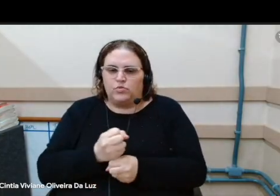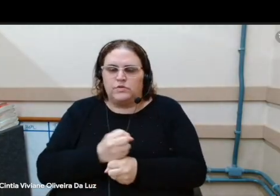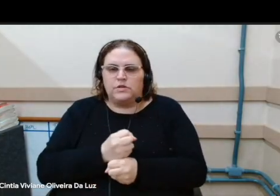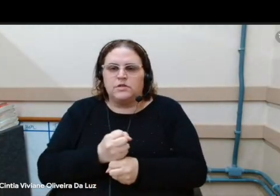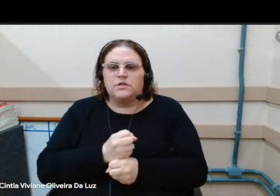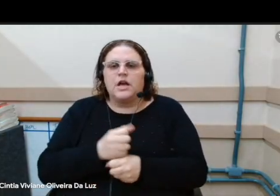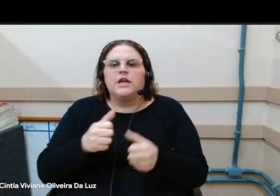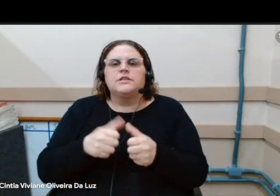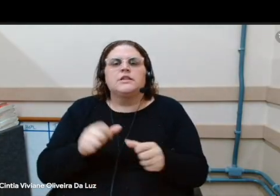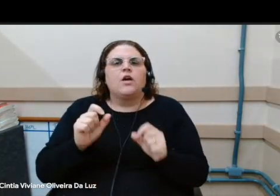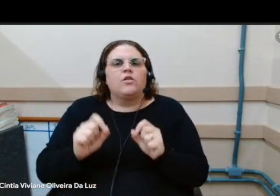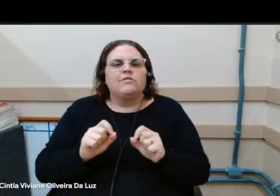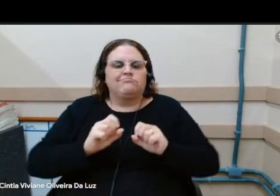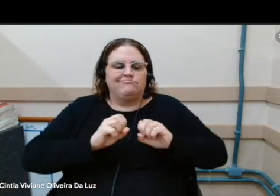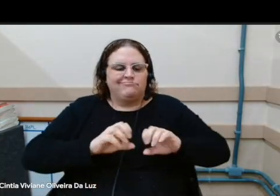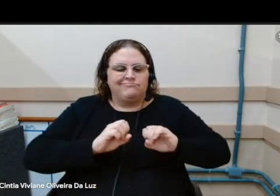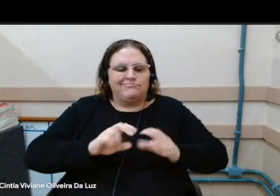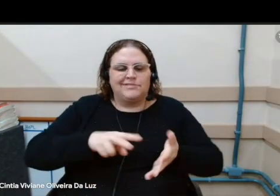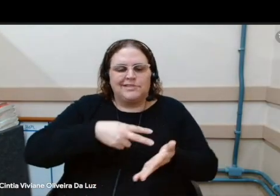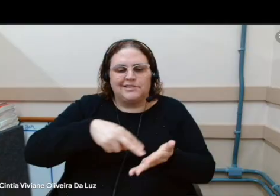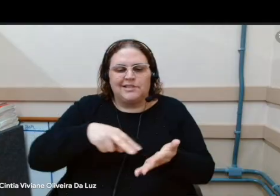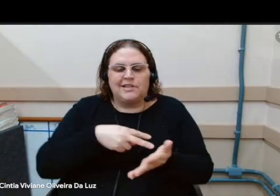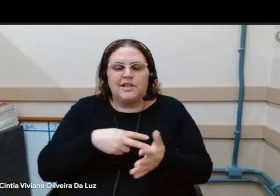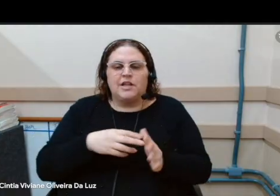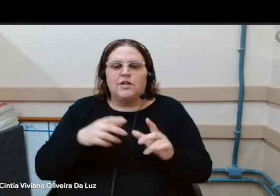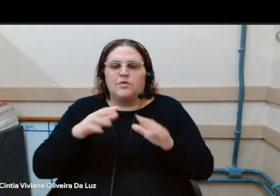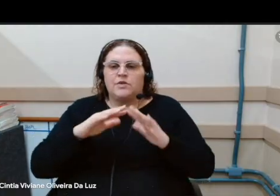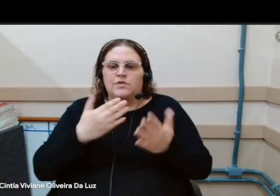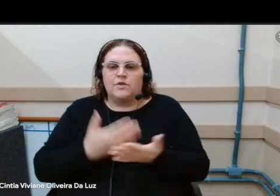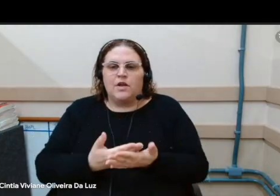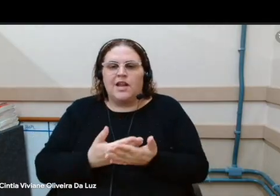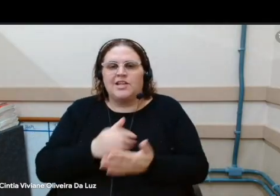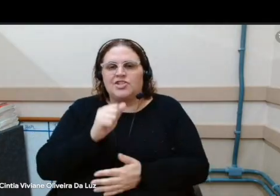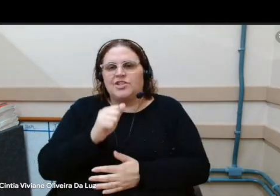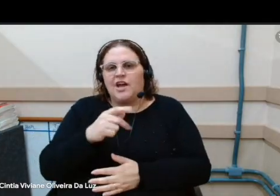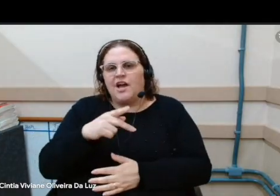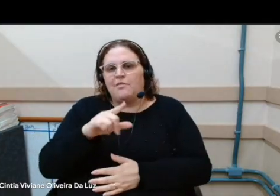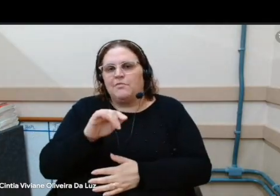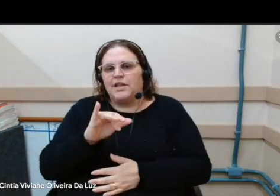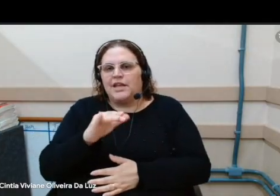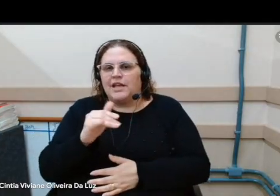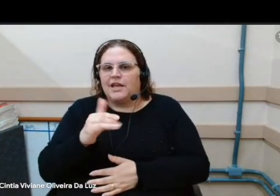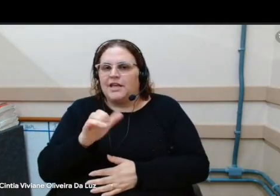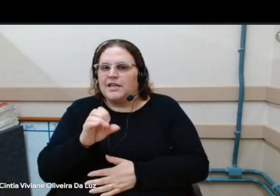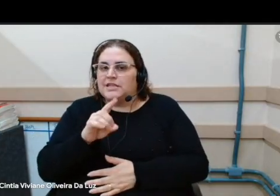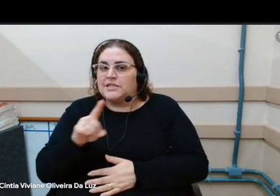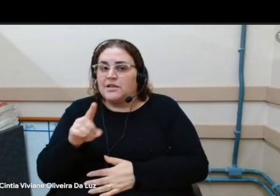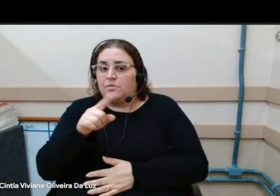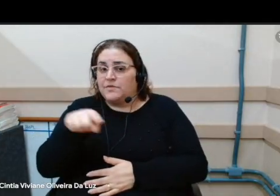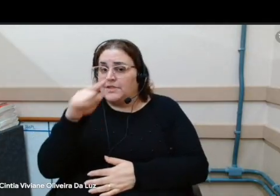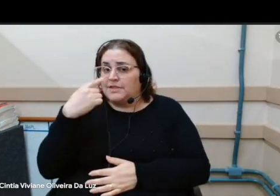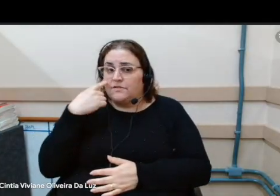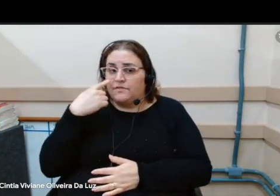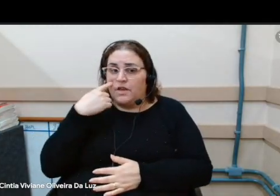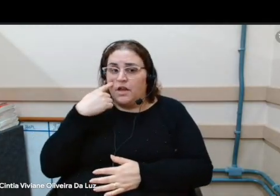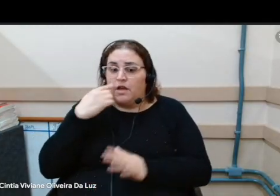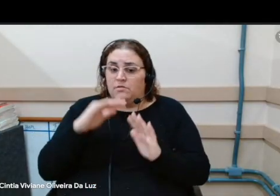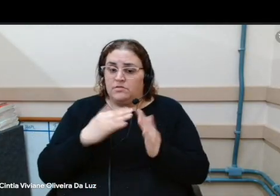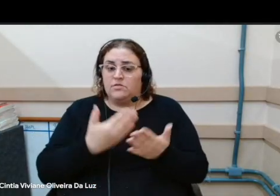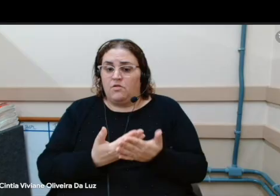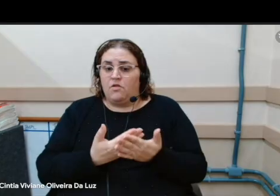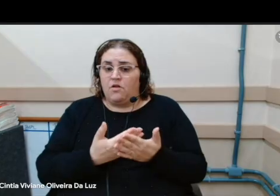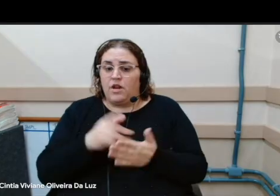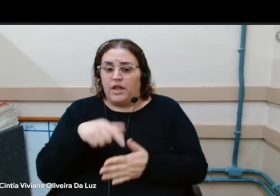dando dança no colégio de aplicação para vocês verem que até então o colégio de aplicação de Porto Alegre que é considerado um